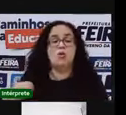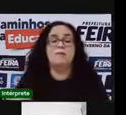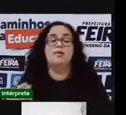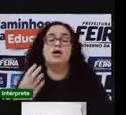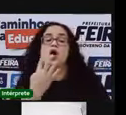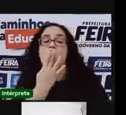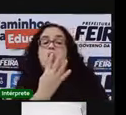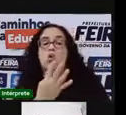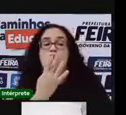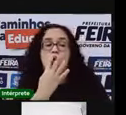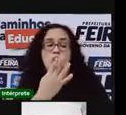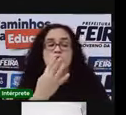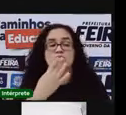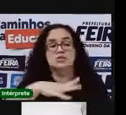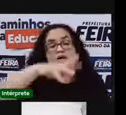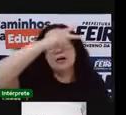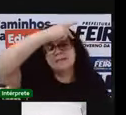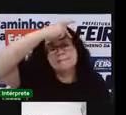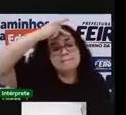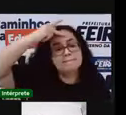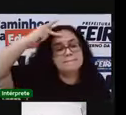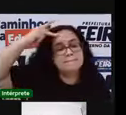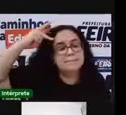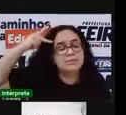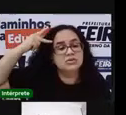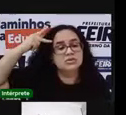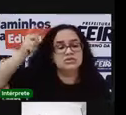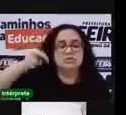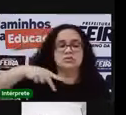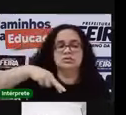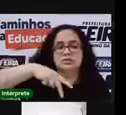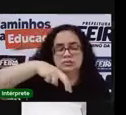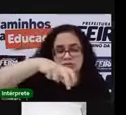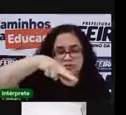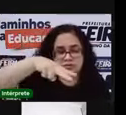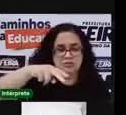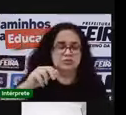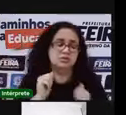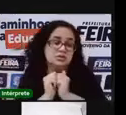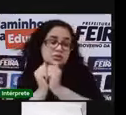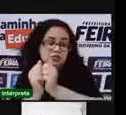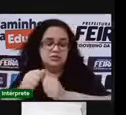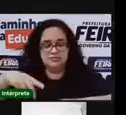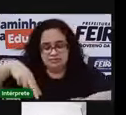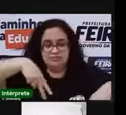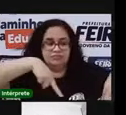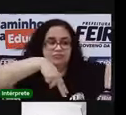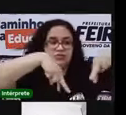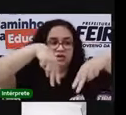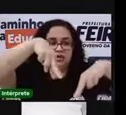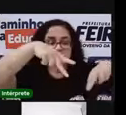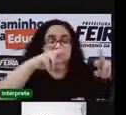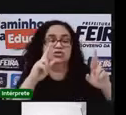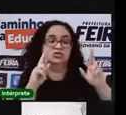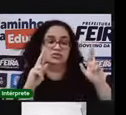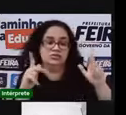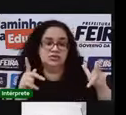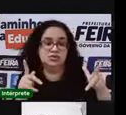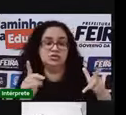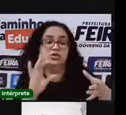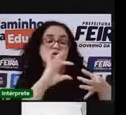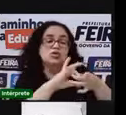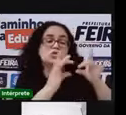diferentes. Aquela pessoa anda em lugares que eu não ando, ela circula, né? Por contextos que eu